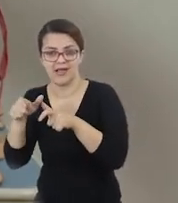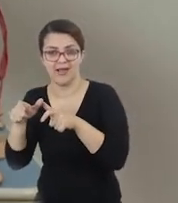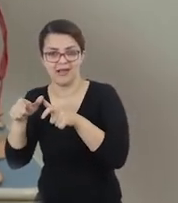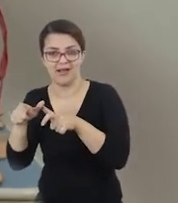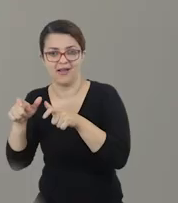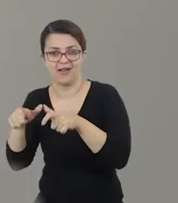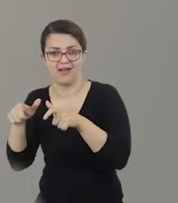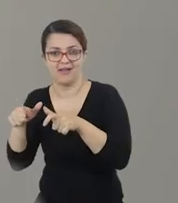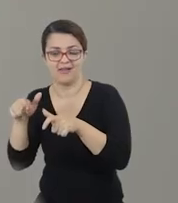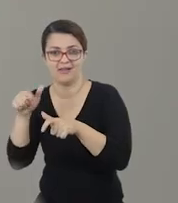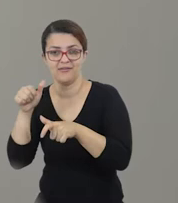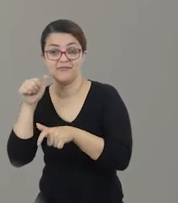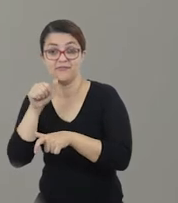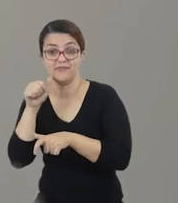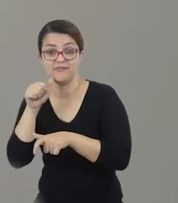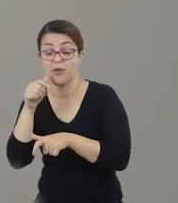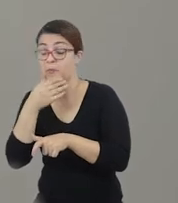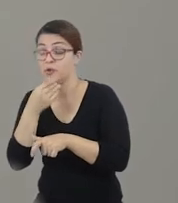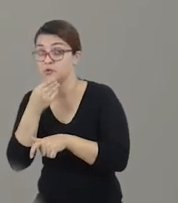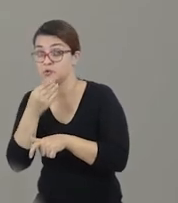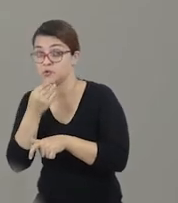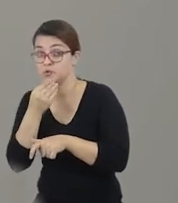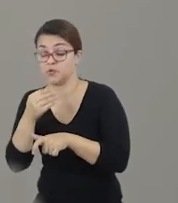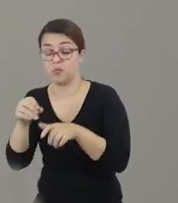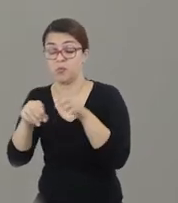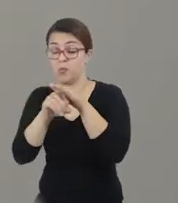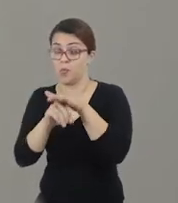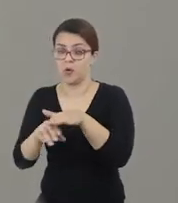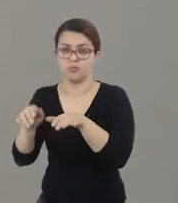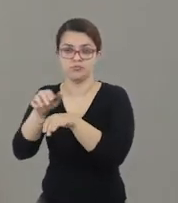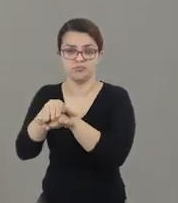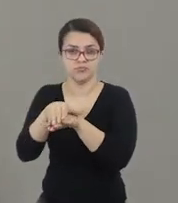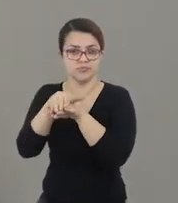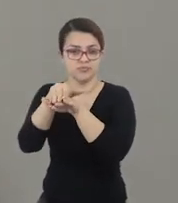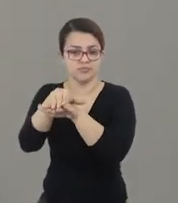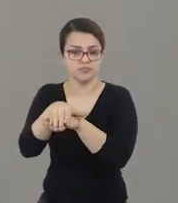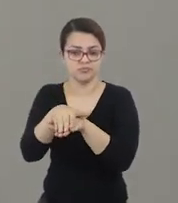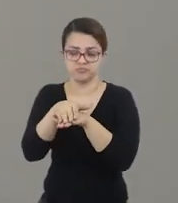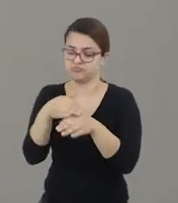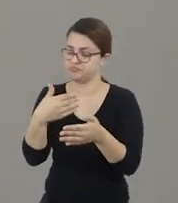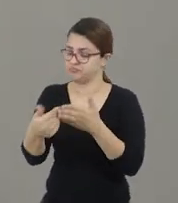do local, tá? E essa tartaruga, ela pode fazer do tamanho